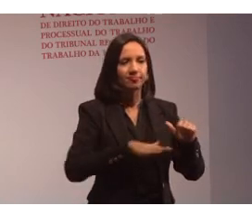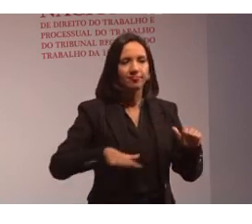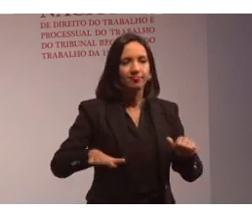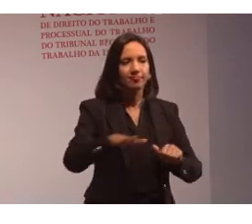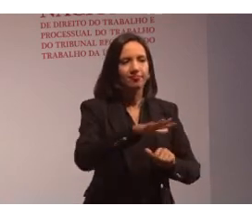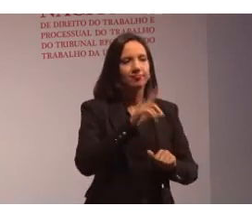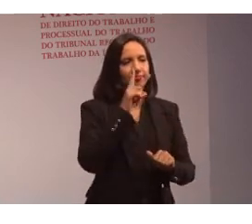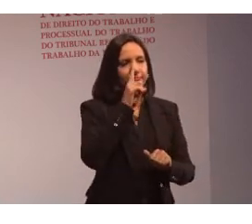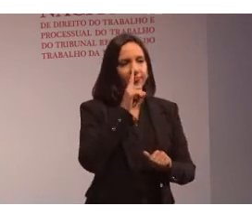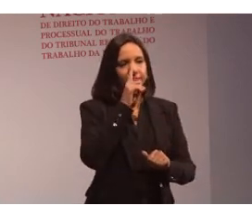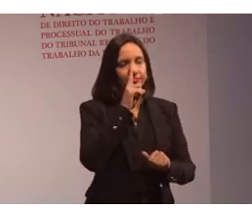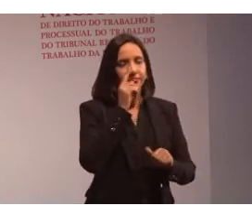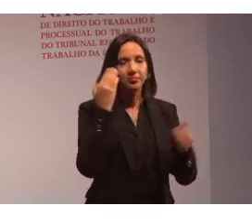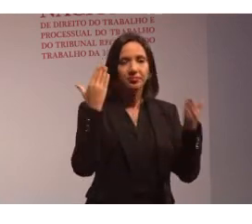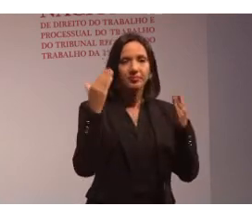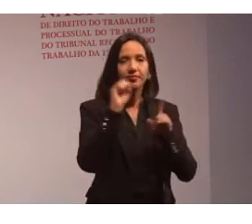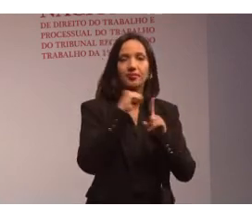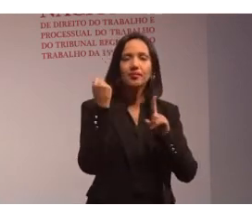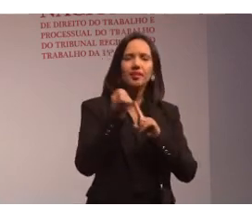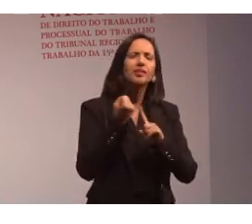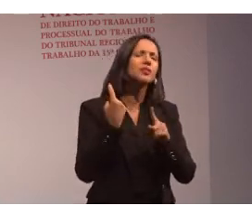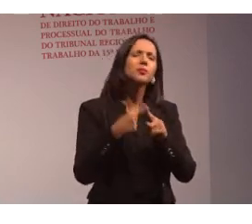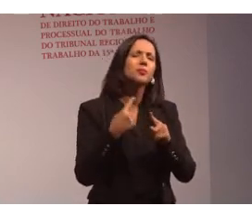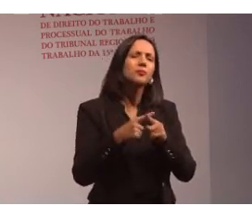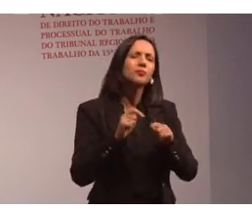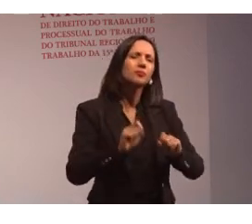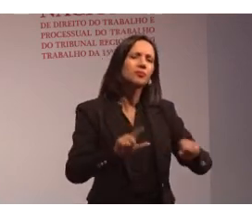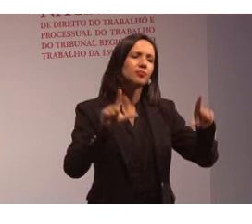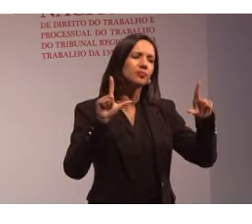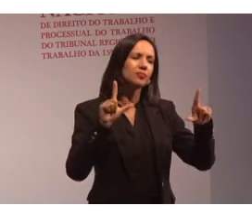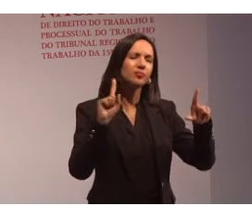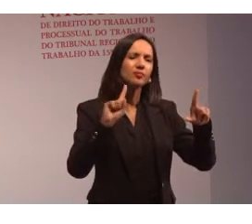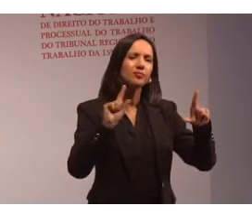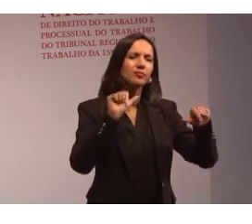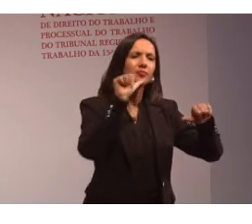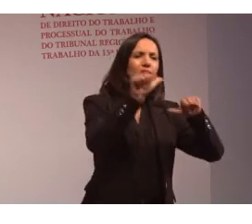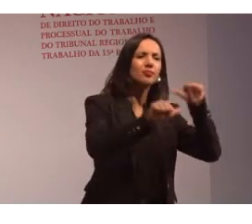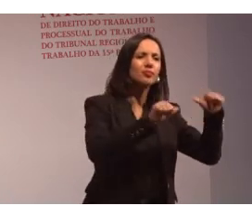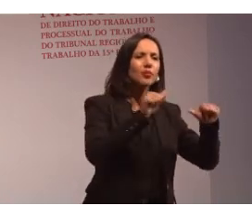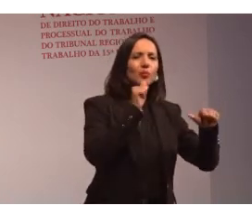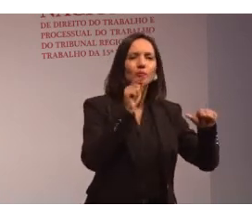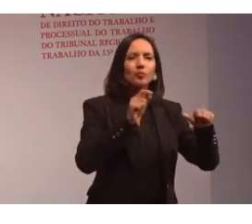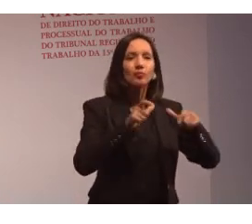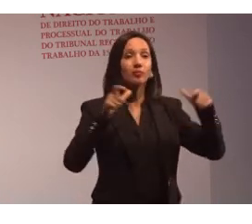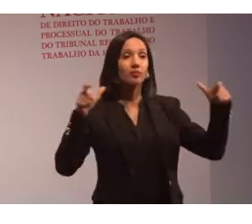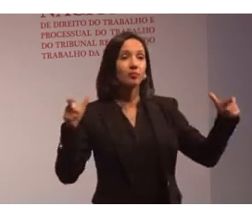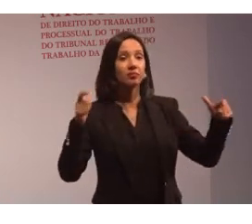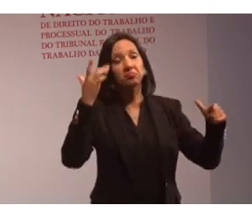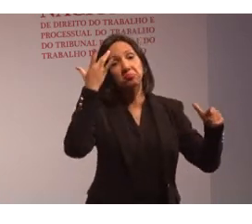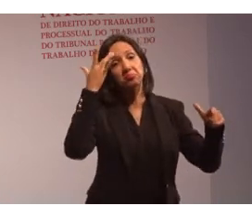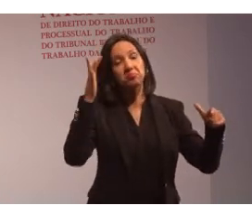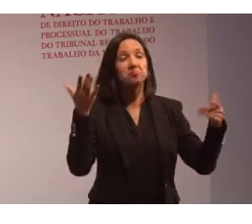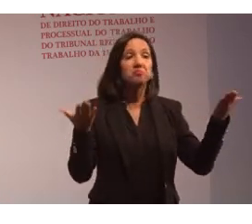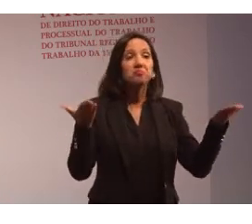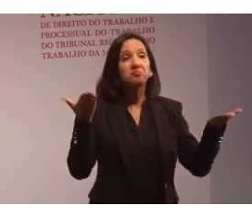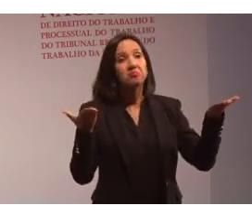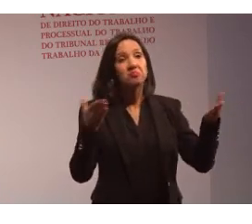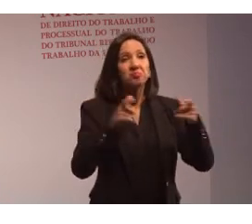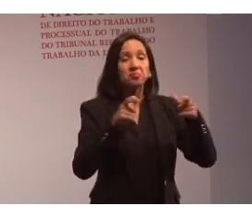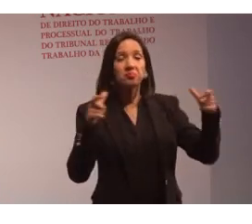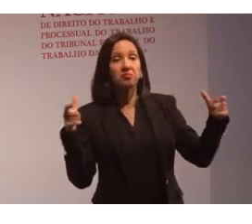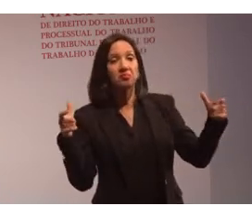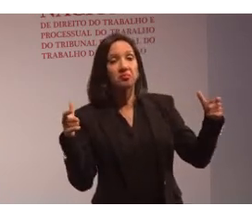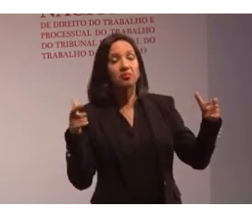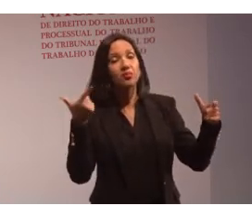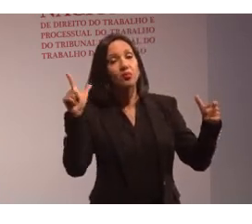fatores de risco psicossociais. Por que eu coloquei mudar e não aumentar? Porque a gente não sabe se todos eles vão aumentar. Alguns devem aumentar e